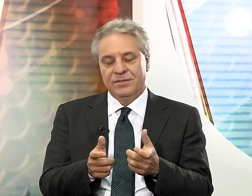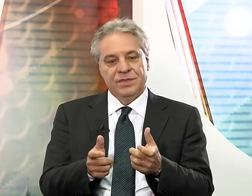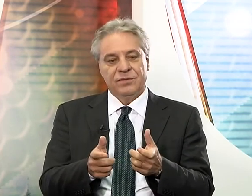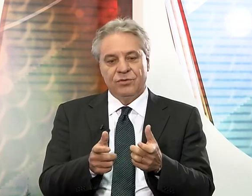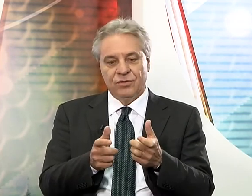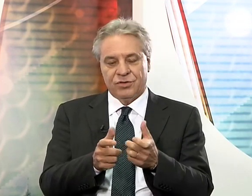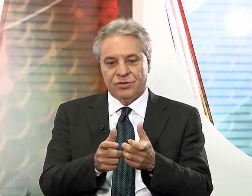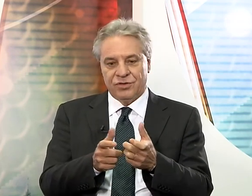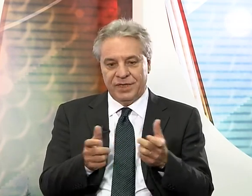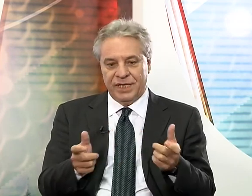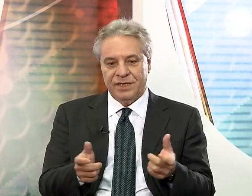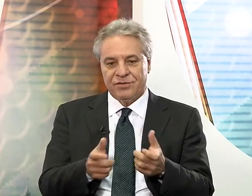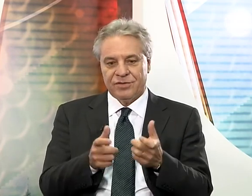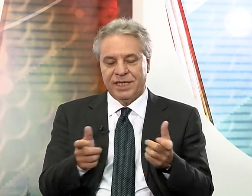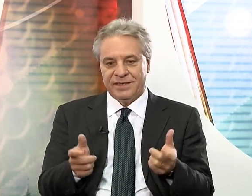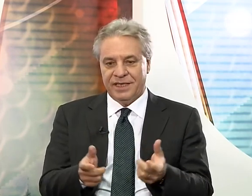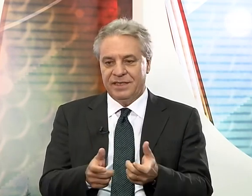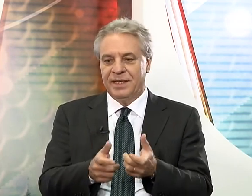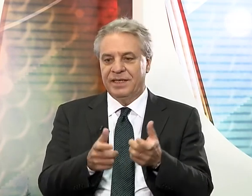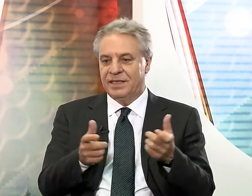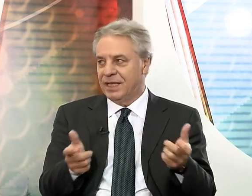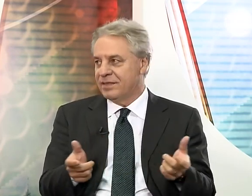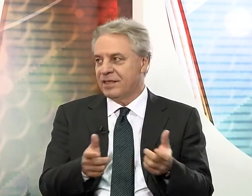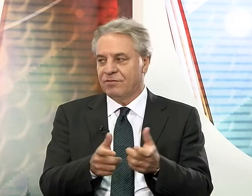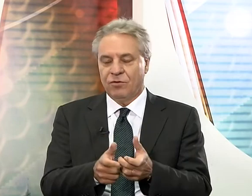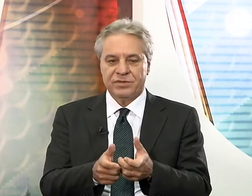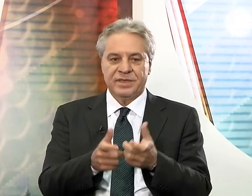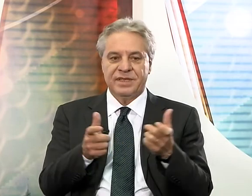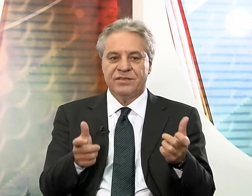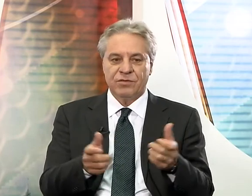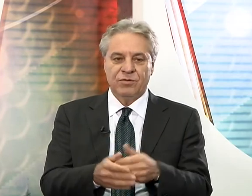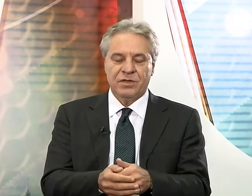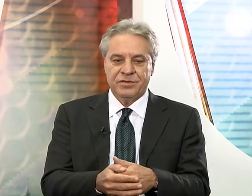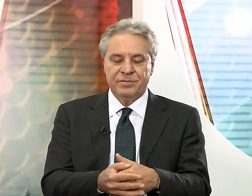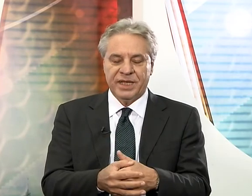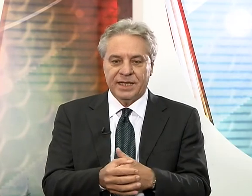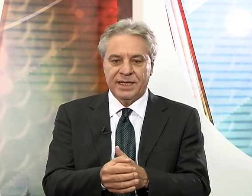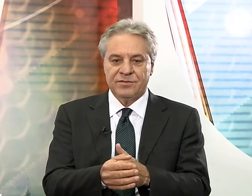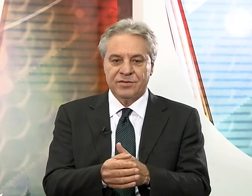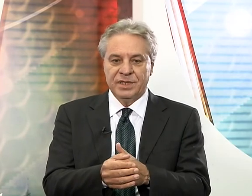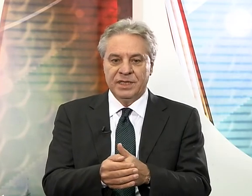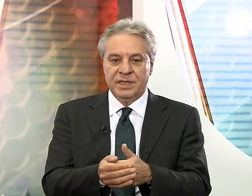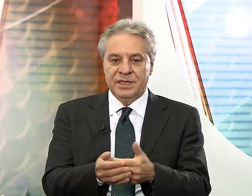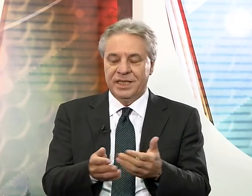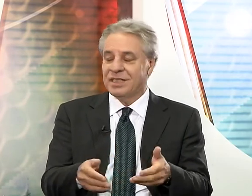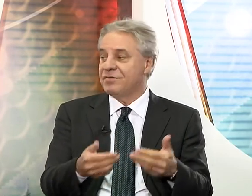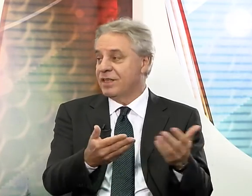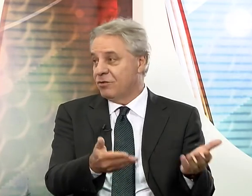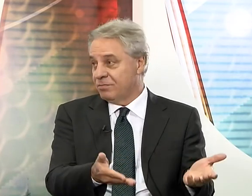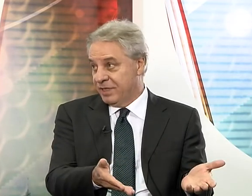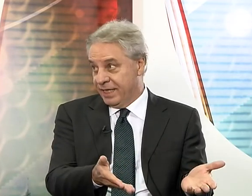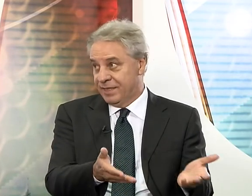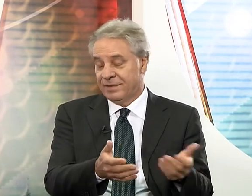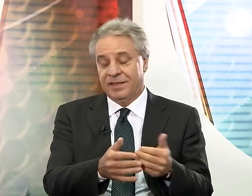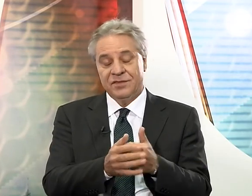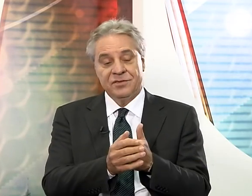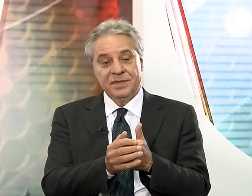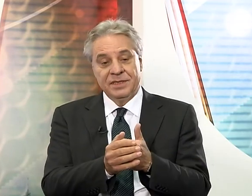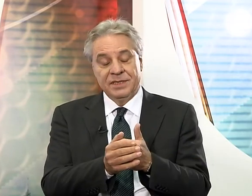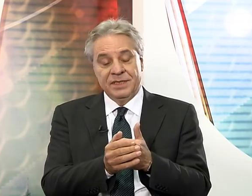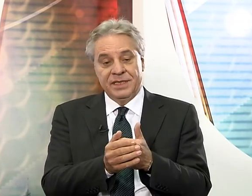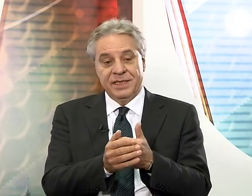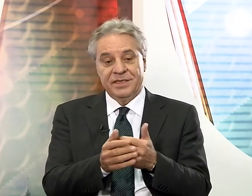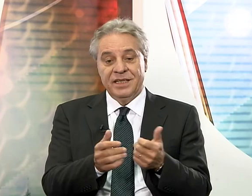conscientização dos direitos que a CLT e leis avulsas asseguram aos empregados. E esse fenômeno é